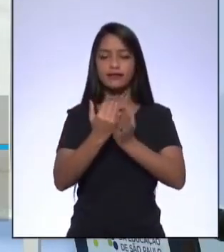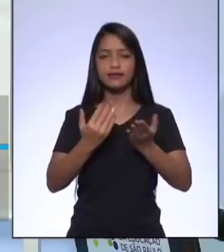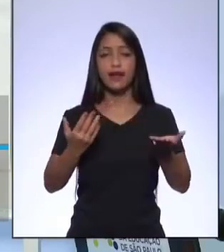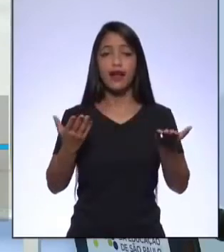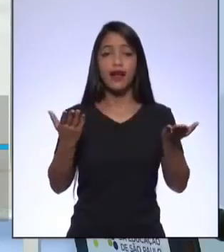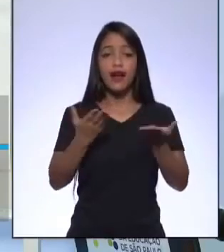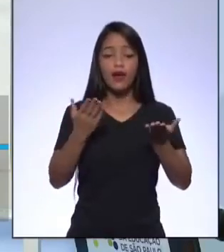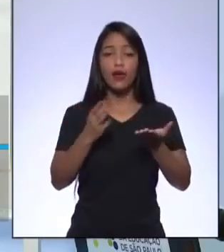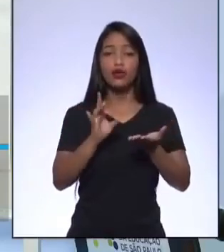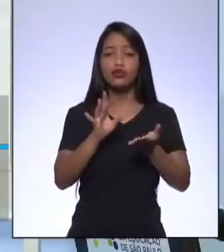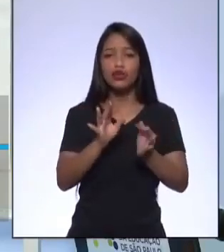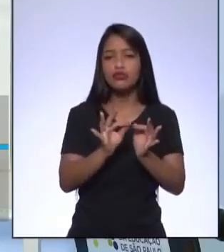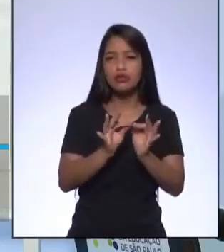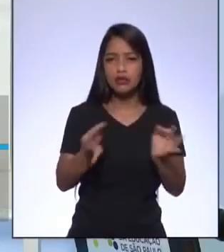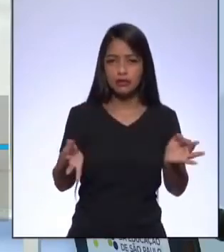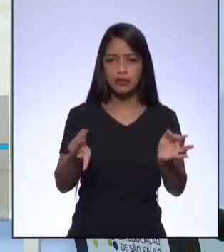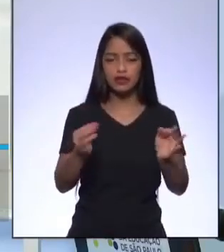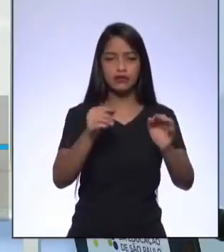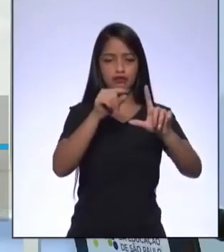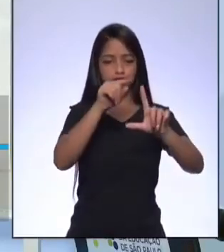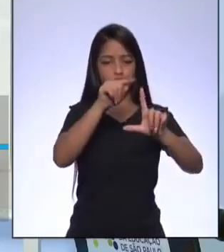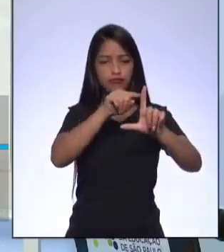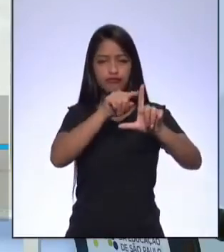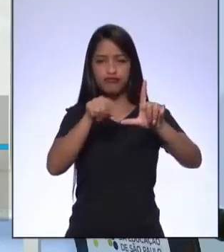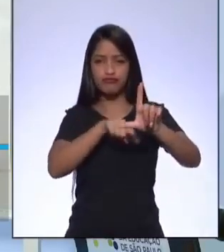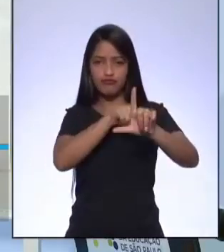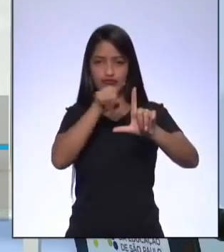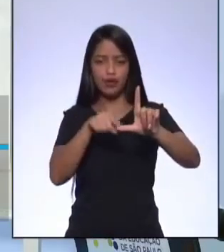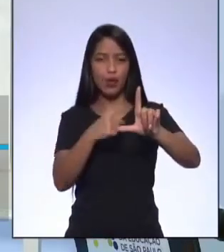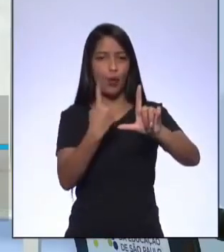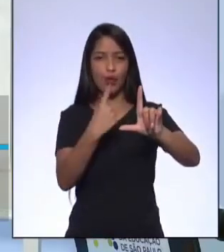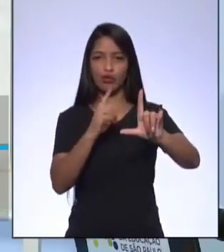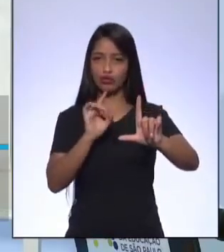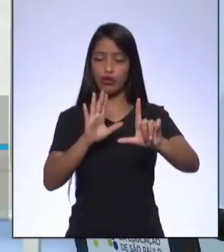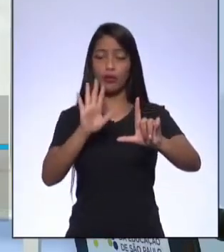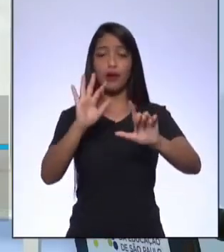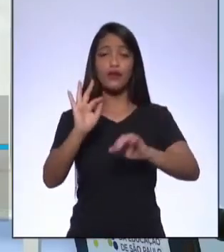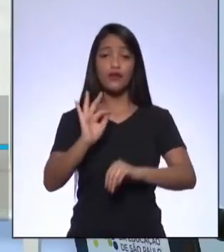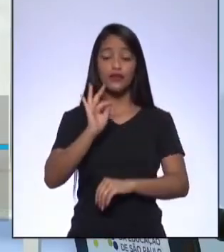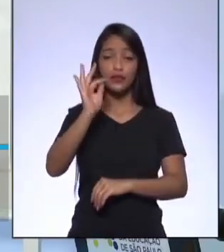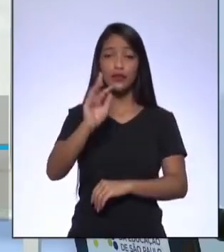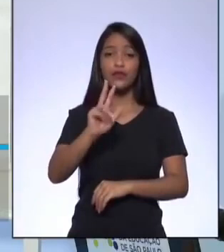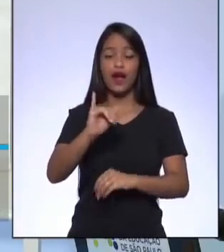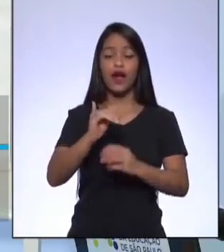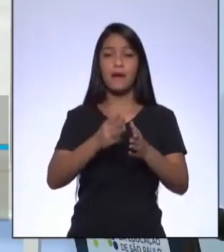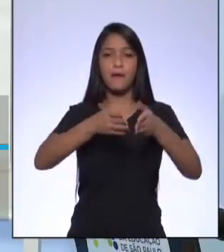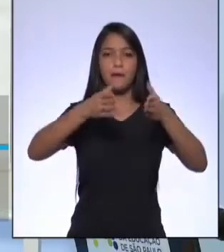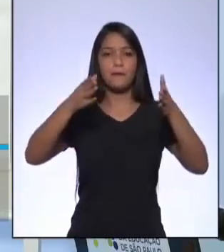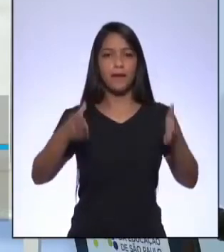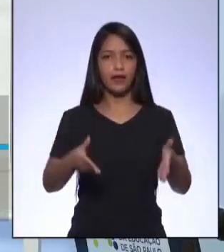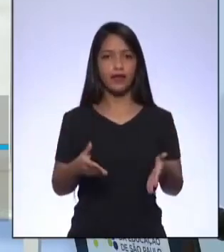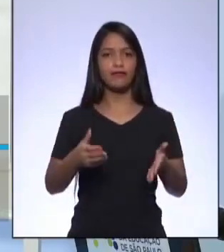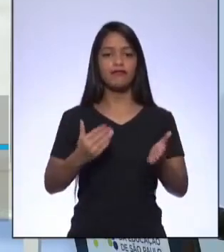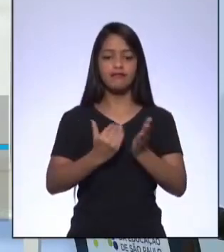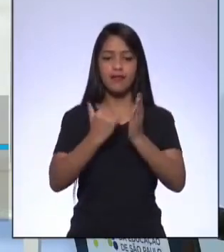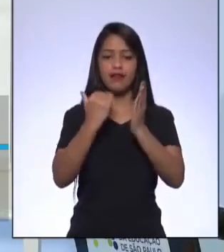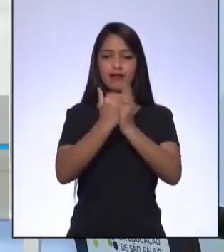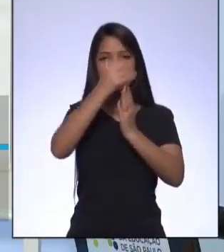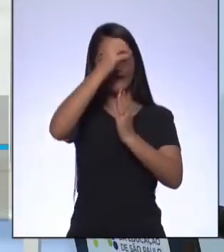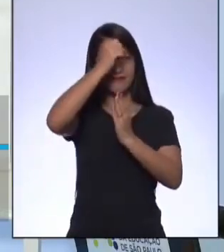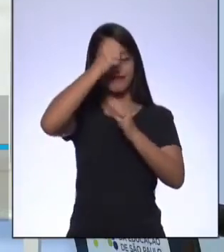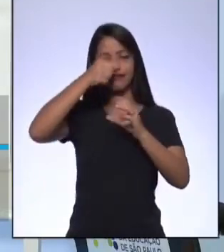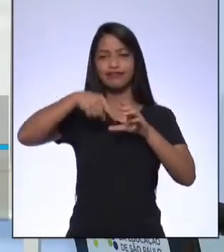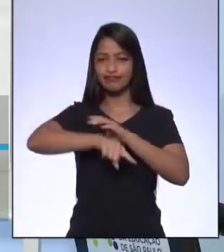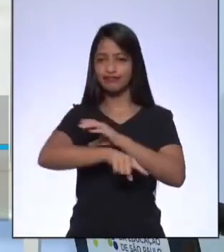uma região desse plano cartesiano, mas isso vai acabar se estendendo à medida que você vai progredindo